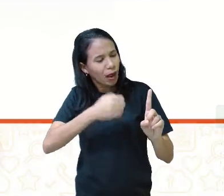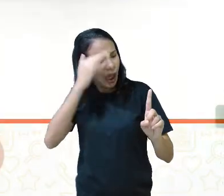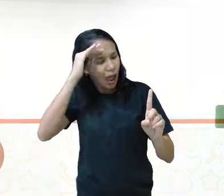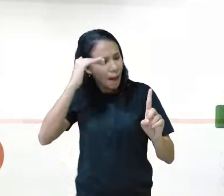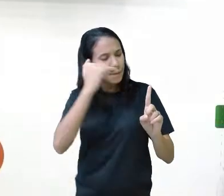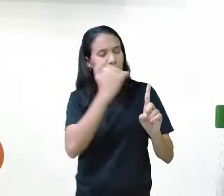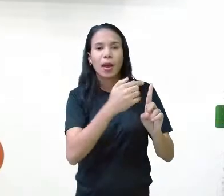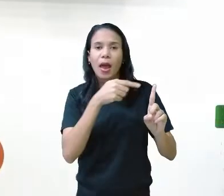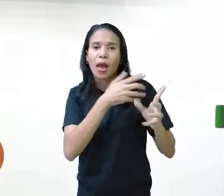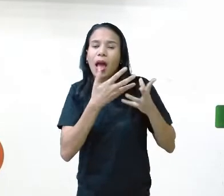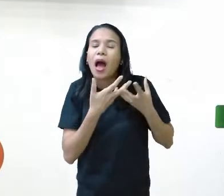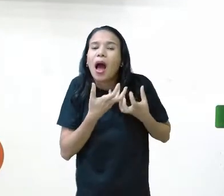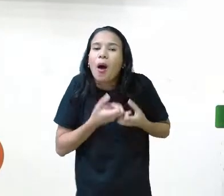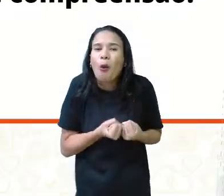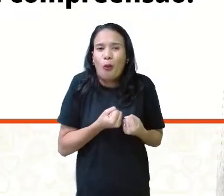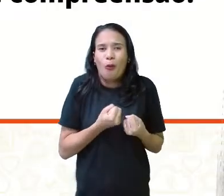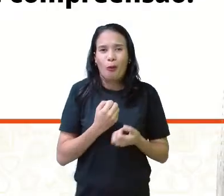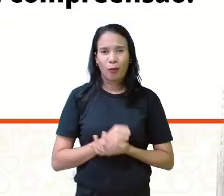seja acolhido.